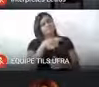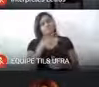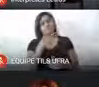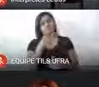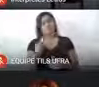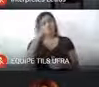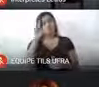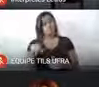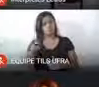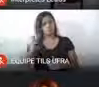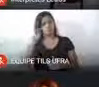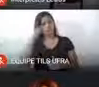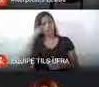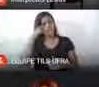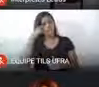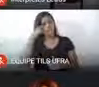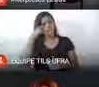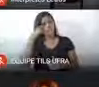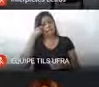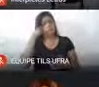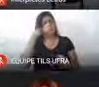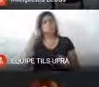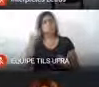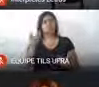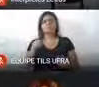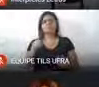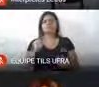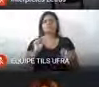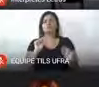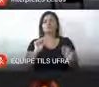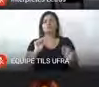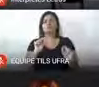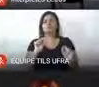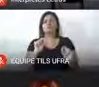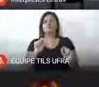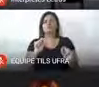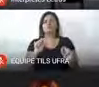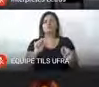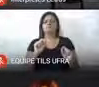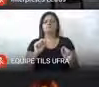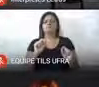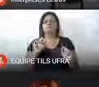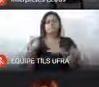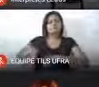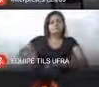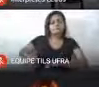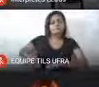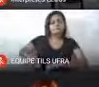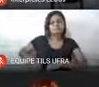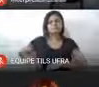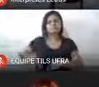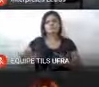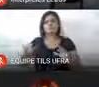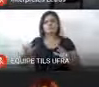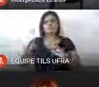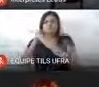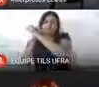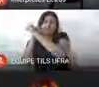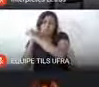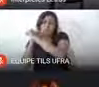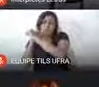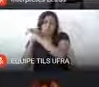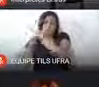ferrado. Eles fugiam e vinham descendo o rio Amazonas, né, fugindo